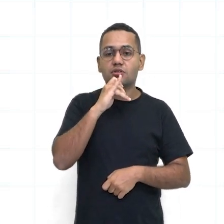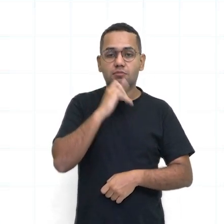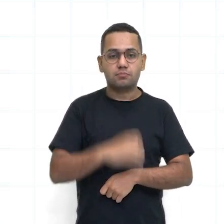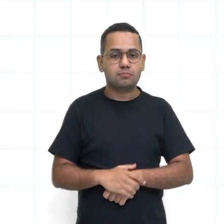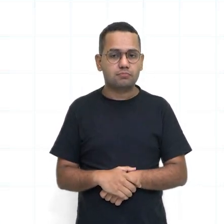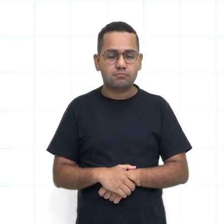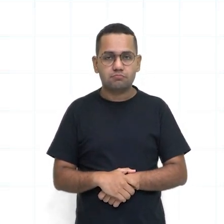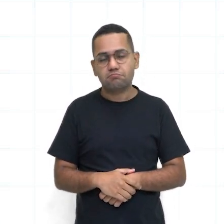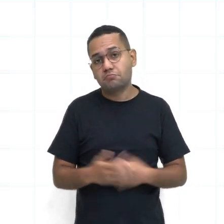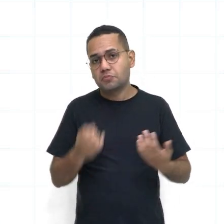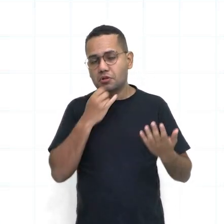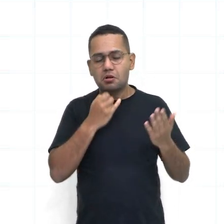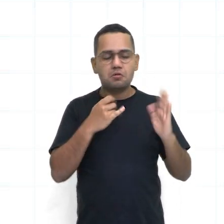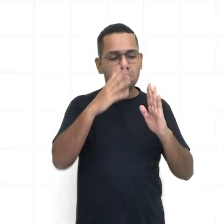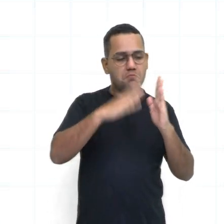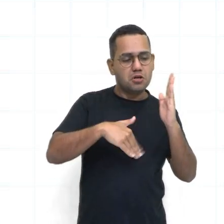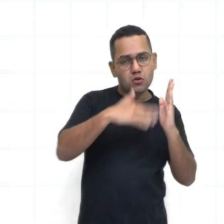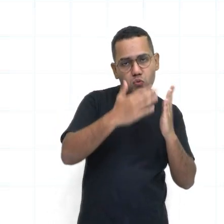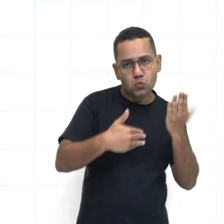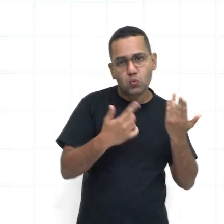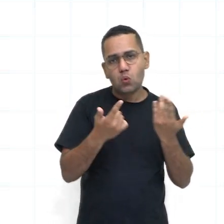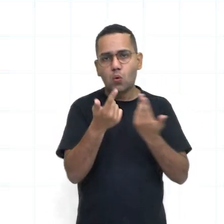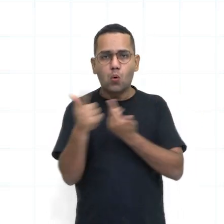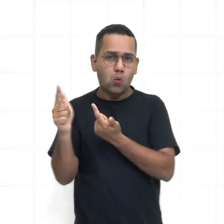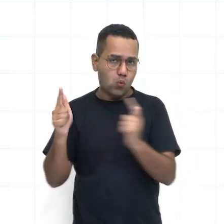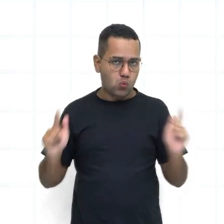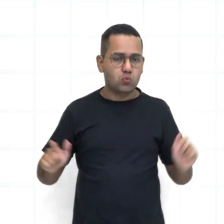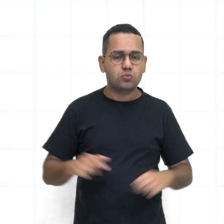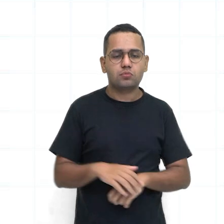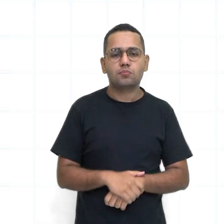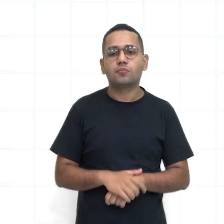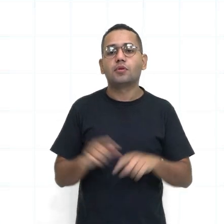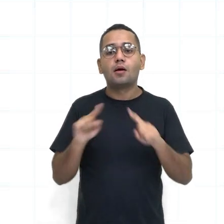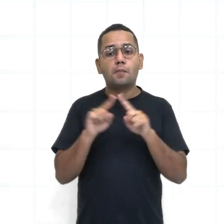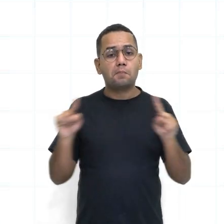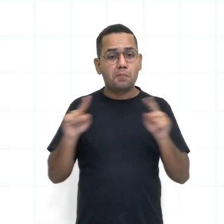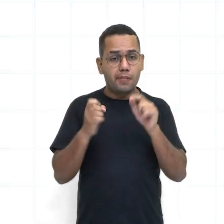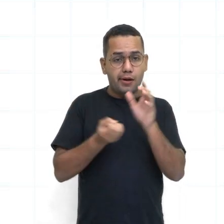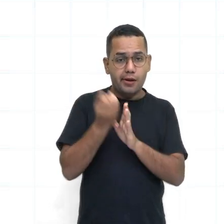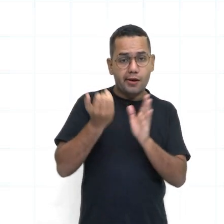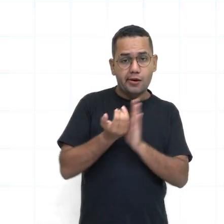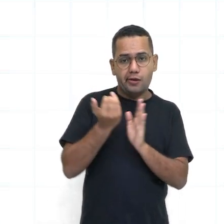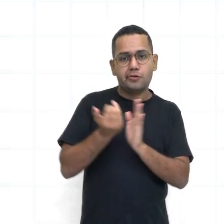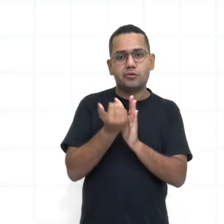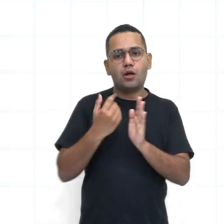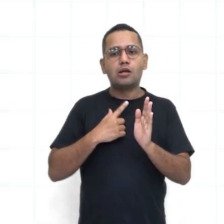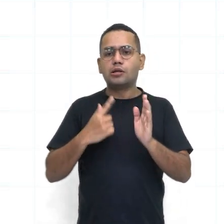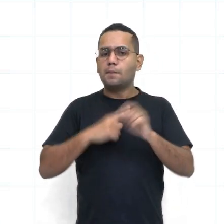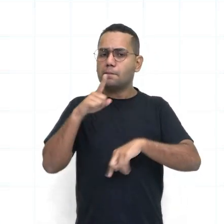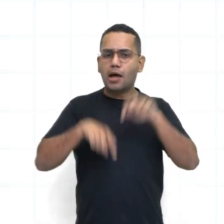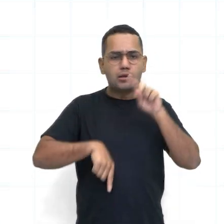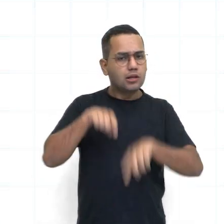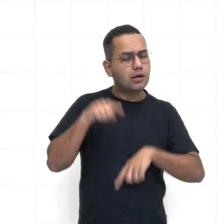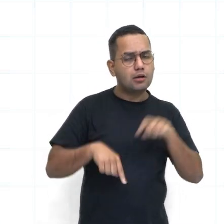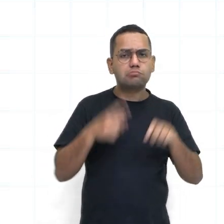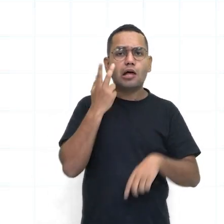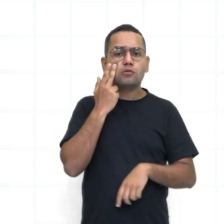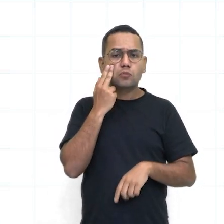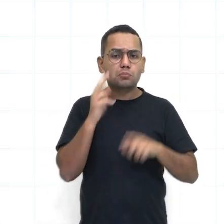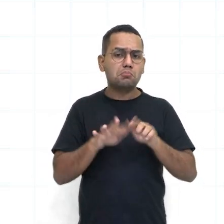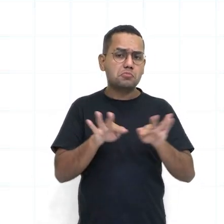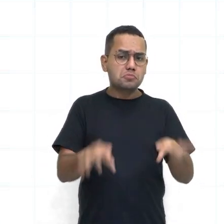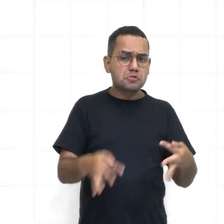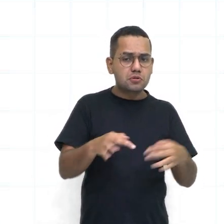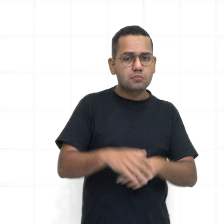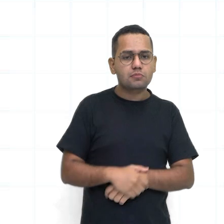um quadro, uma pintura. As obras conceitualistas são compostas por objetos comuns e, por muitas vezes,